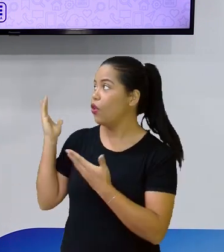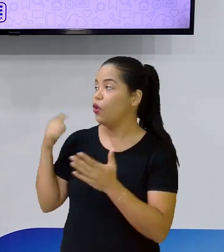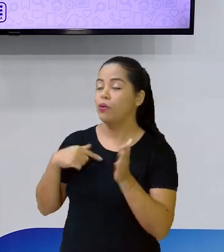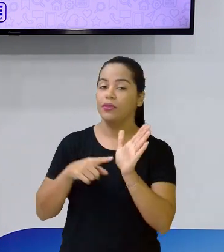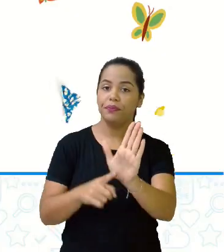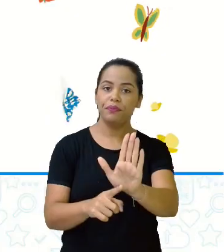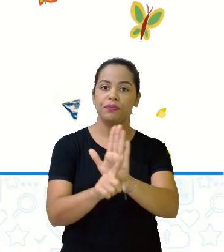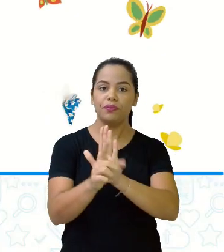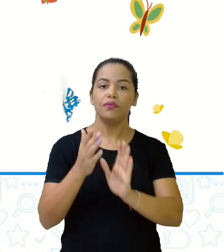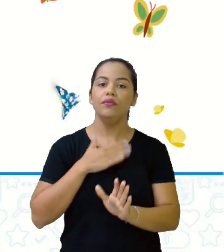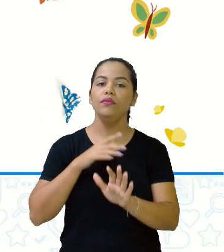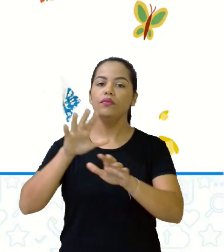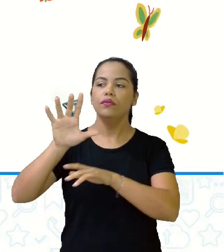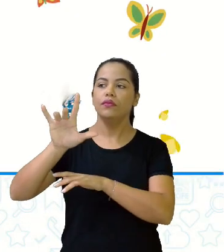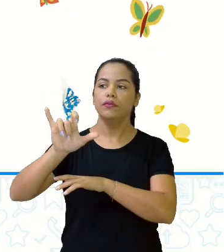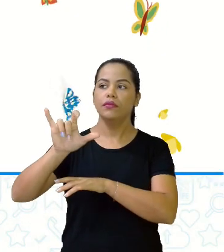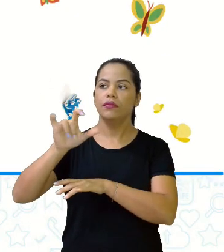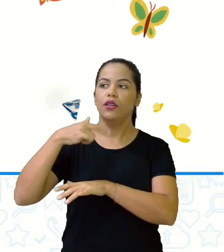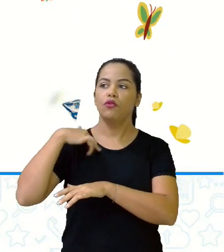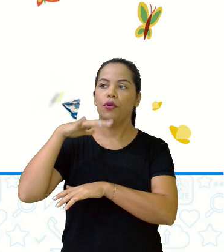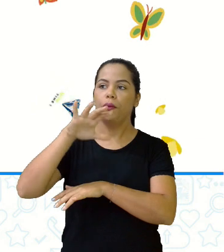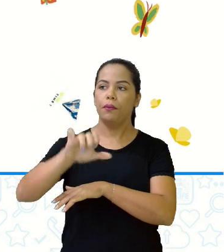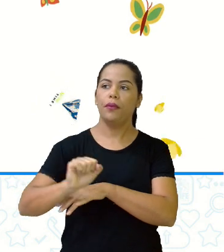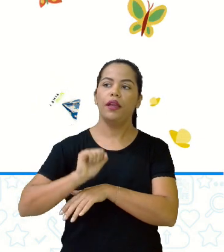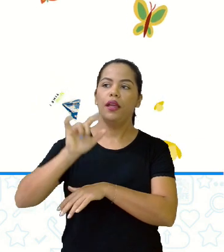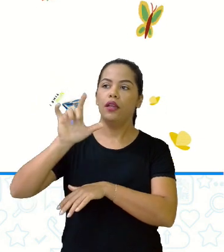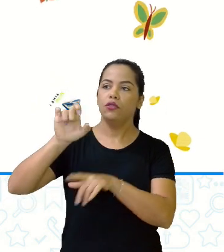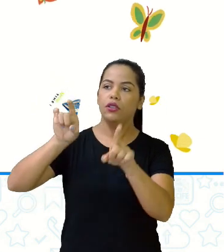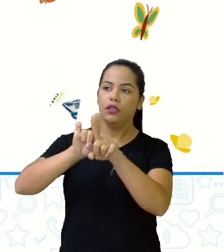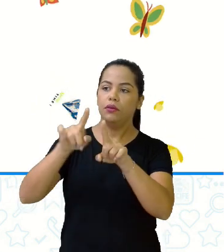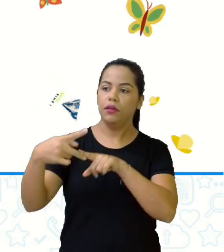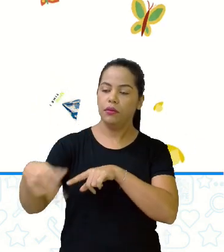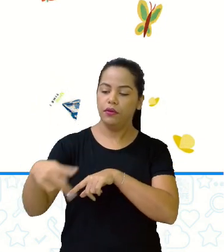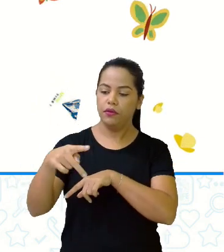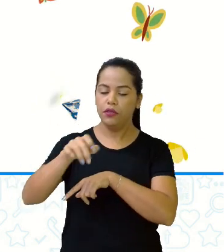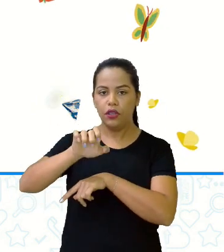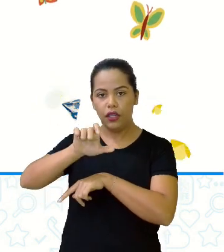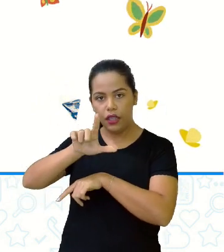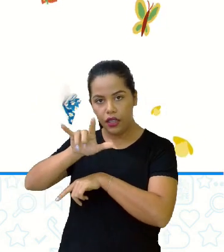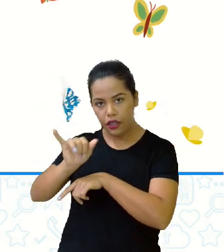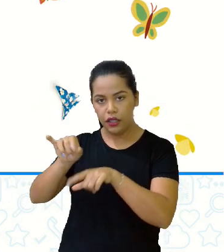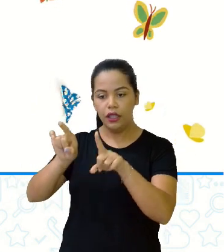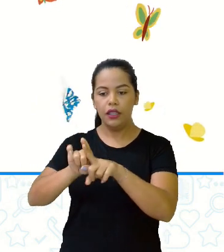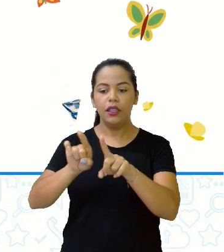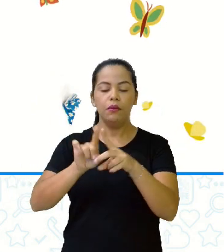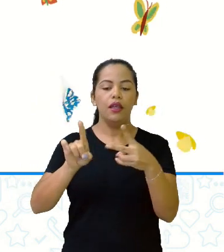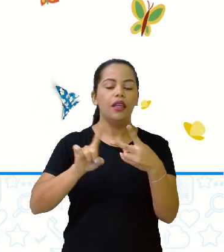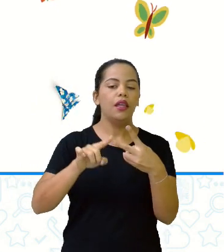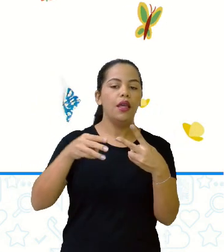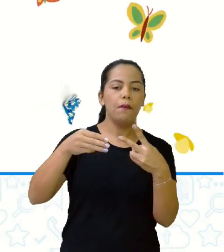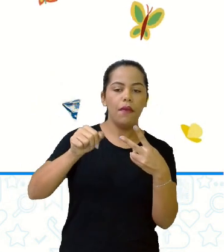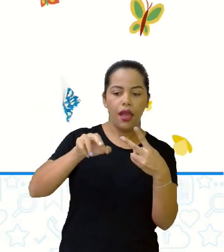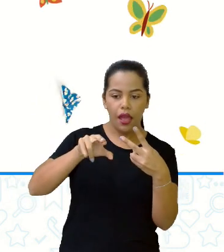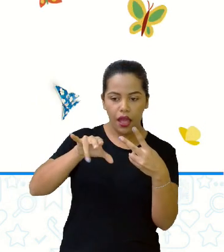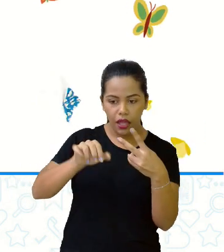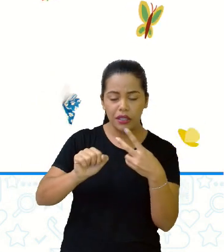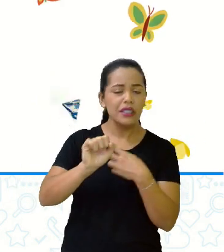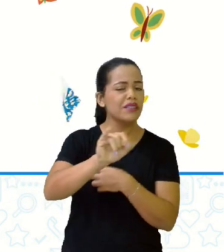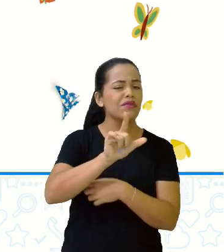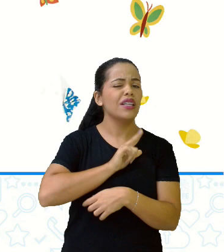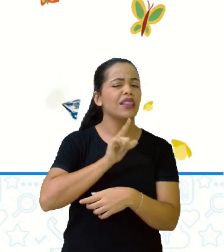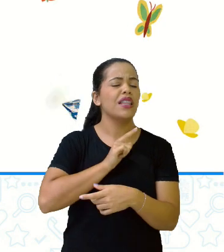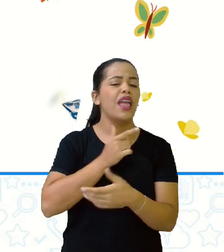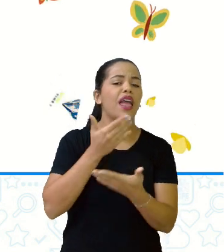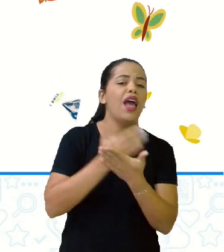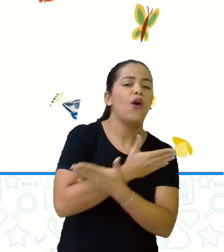botando aqui o meu Instagram, vou pegar o Instagram também da professora Eli, da professora Márcia, que a gente vai ficar colocando aqui. Se tiver alguma dúvida, alguma pergunta sobre